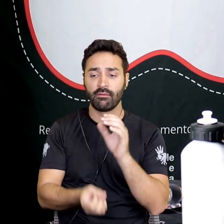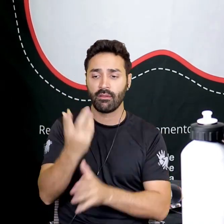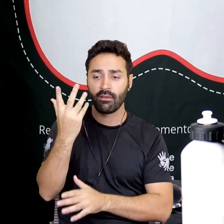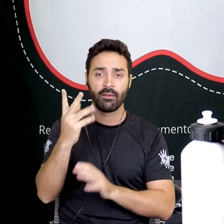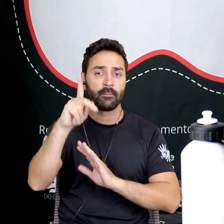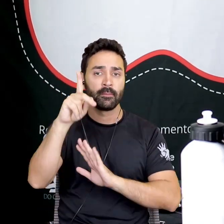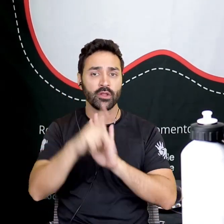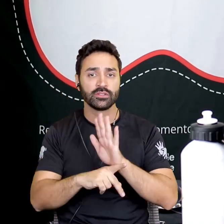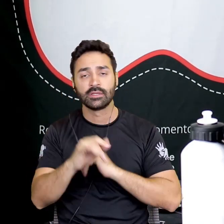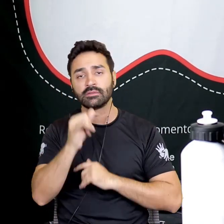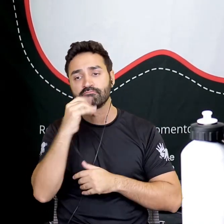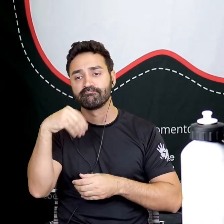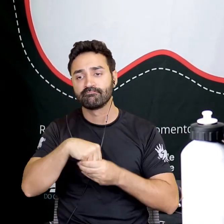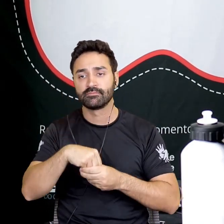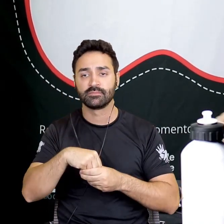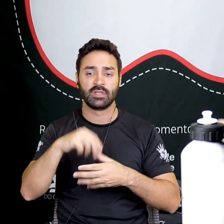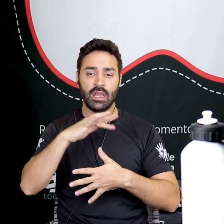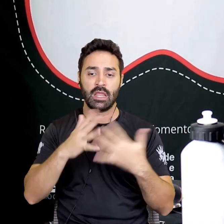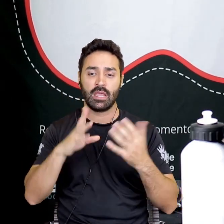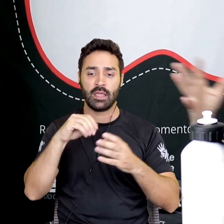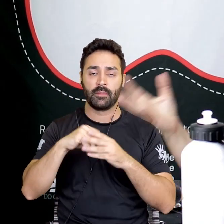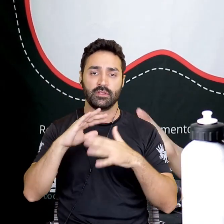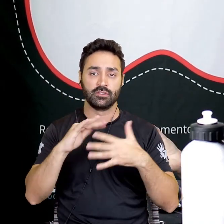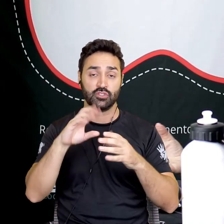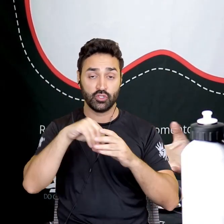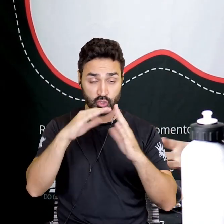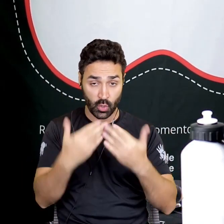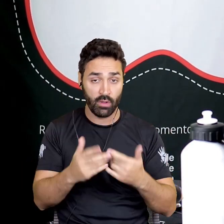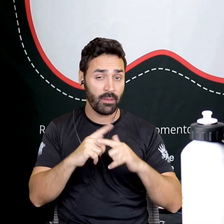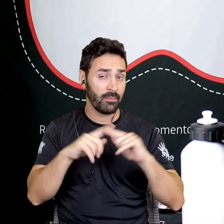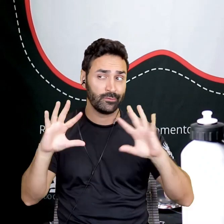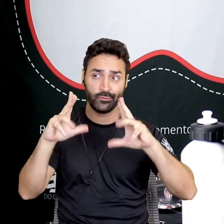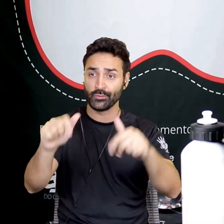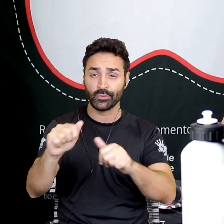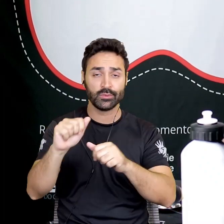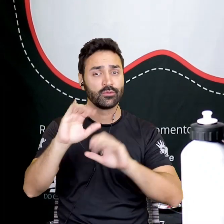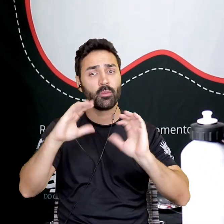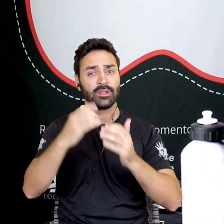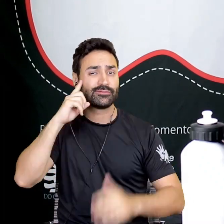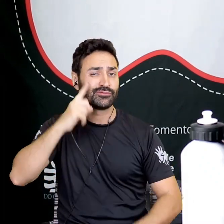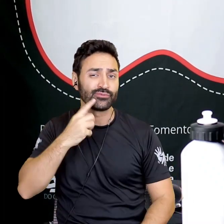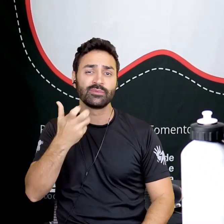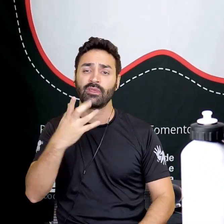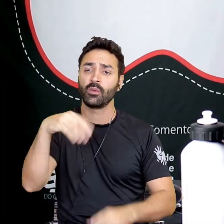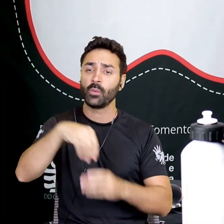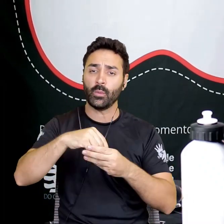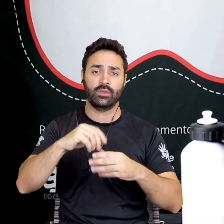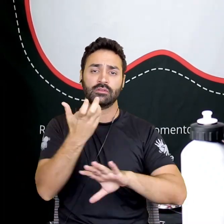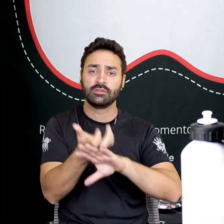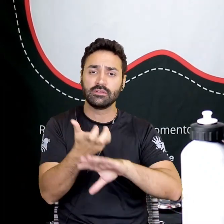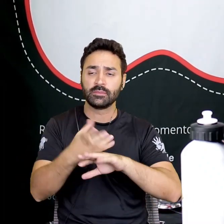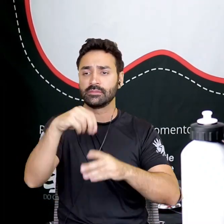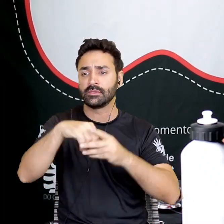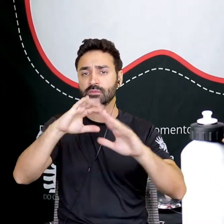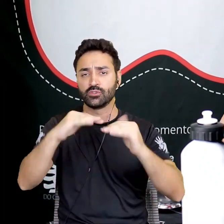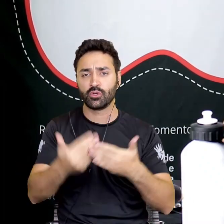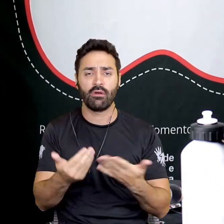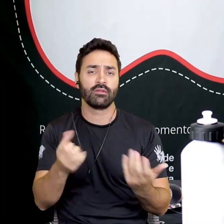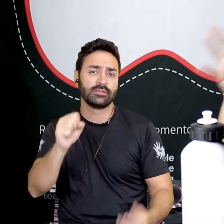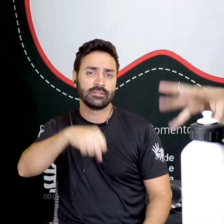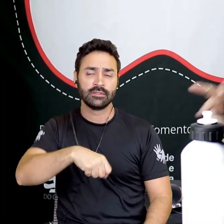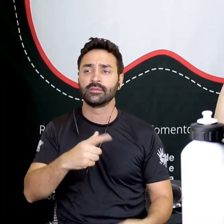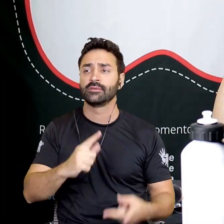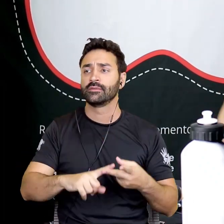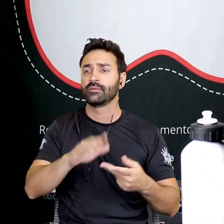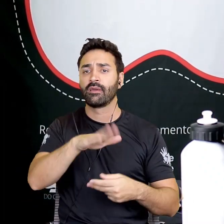exemplo, incluir Libras nas escolas, mas esse é um sonho de toda a comunidade surda, de inclusão da disciplina de Libras nas escolas, colocar